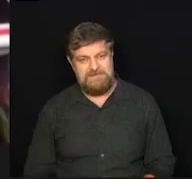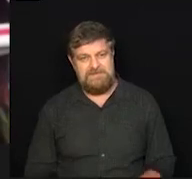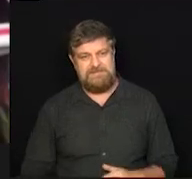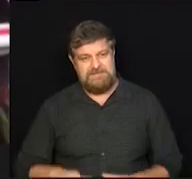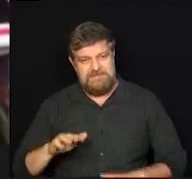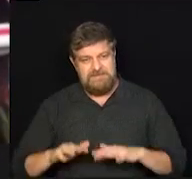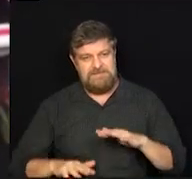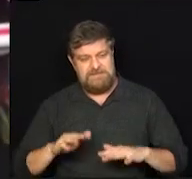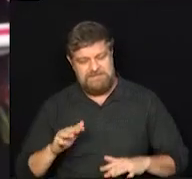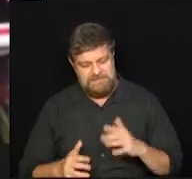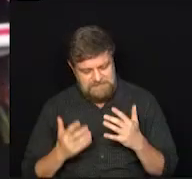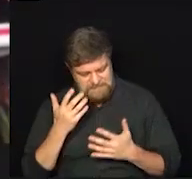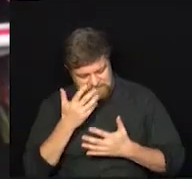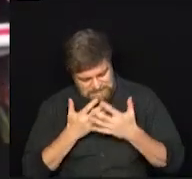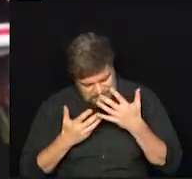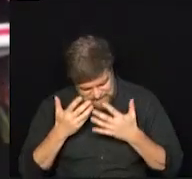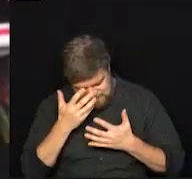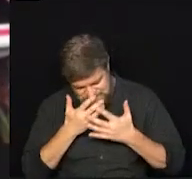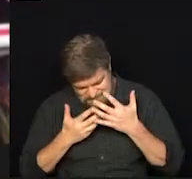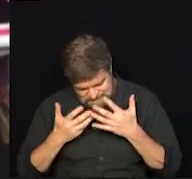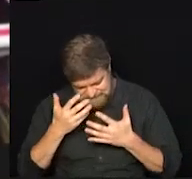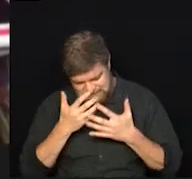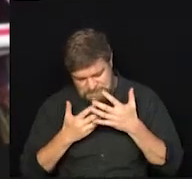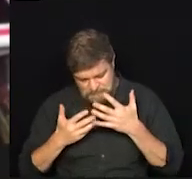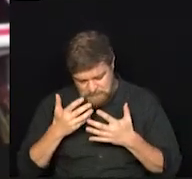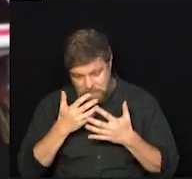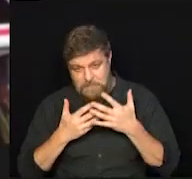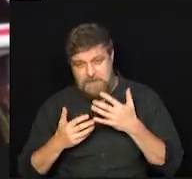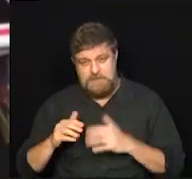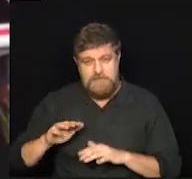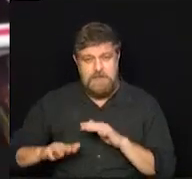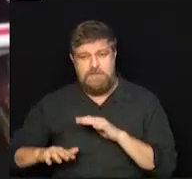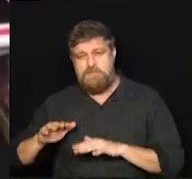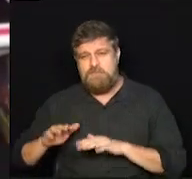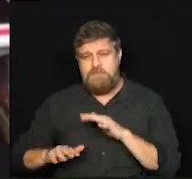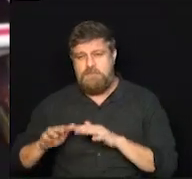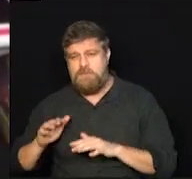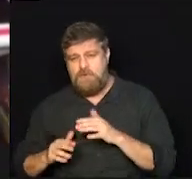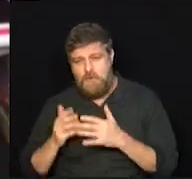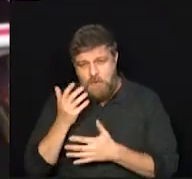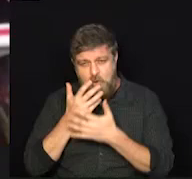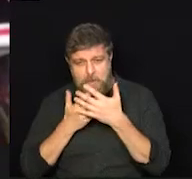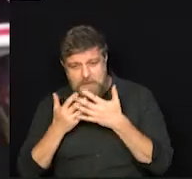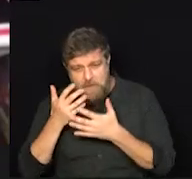o meu pai é